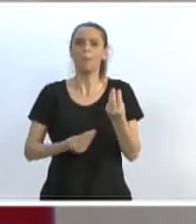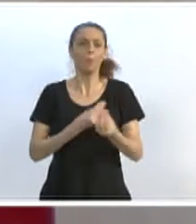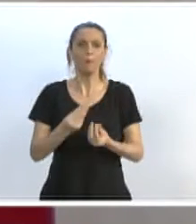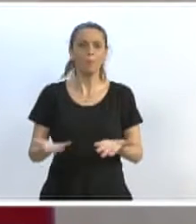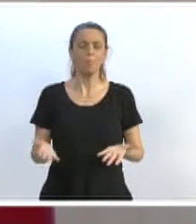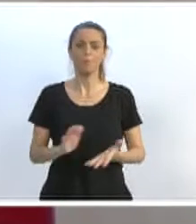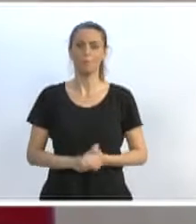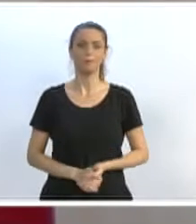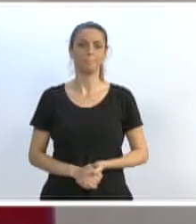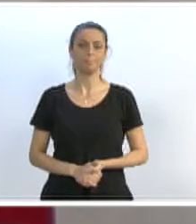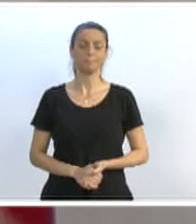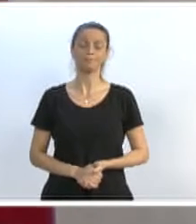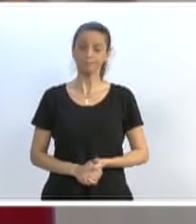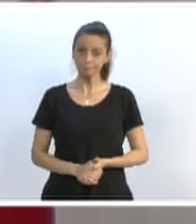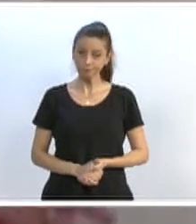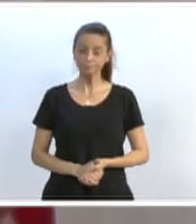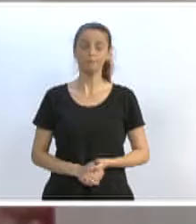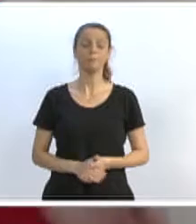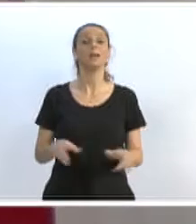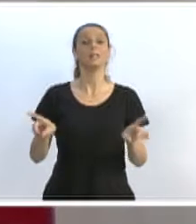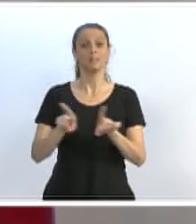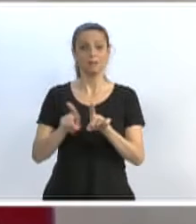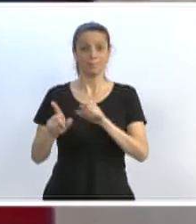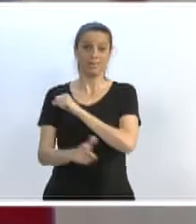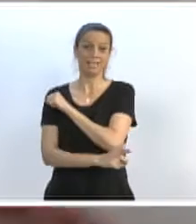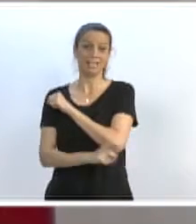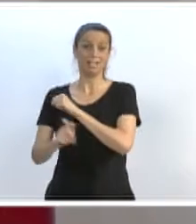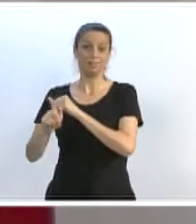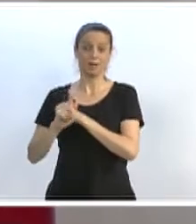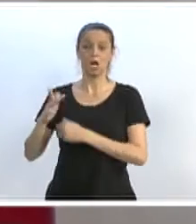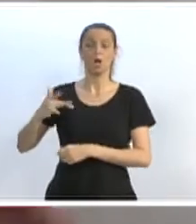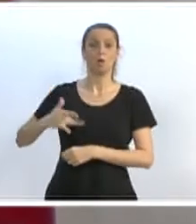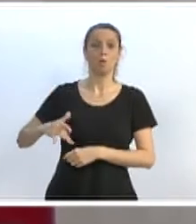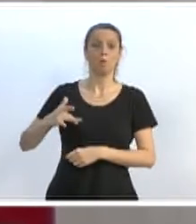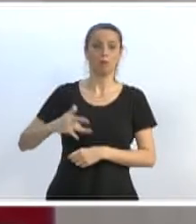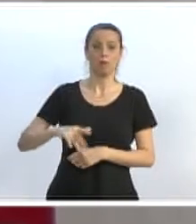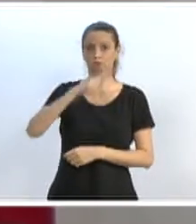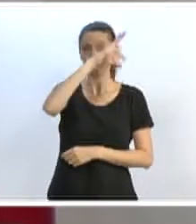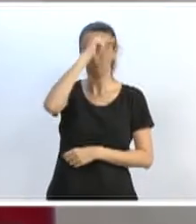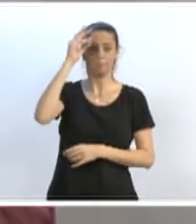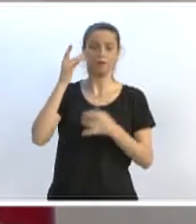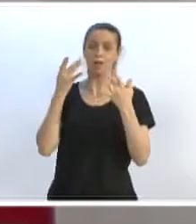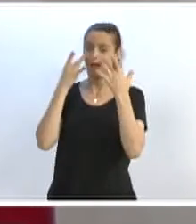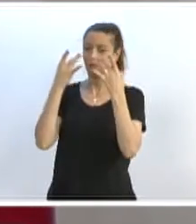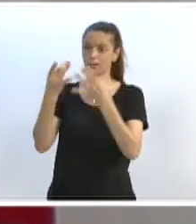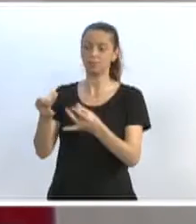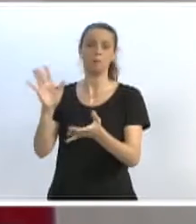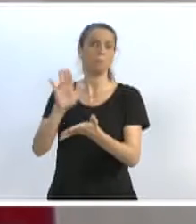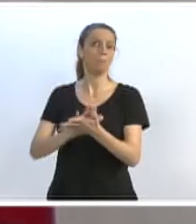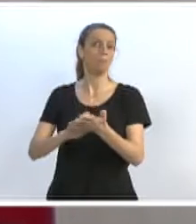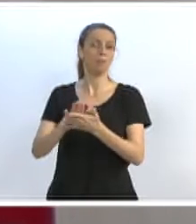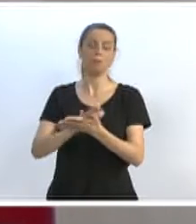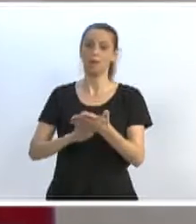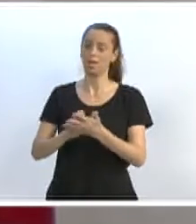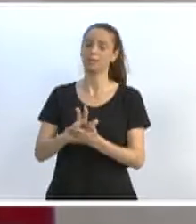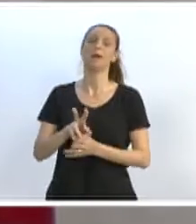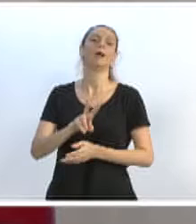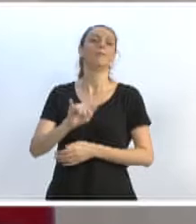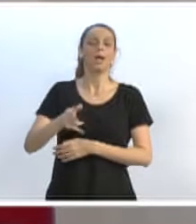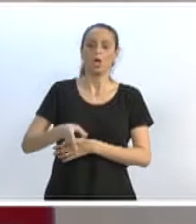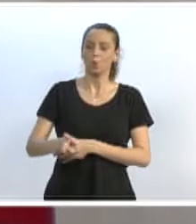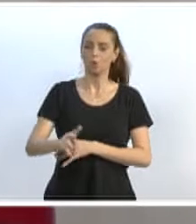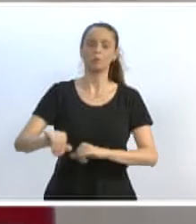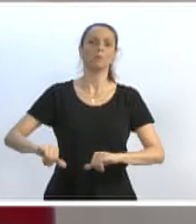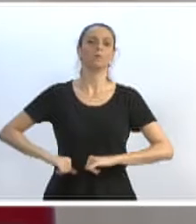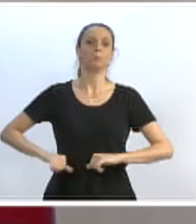município. E agora o Grande Garcia, que está abandonado todos esses anos, vai continuar sofrendo também. Isso é para os